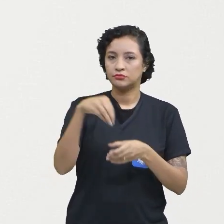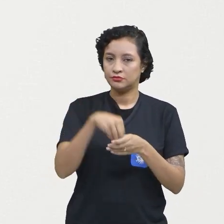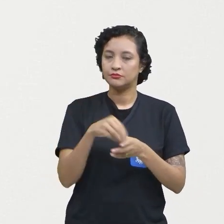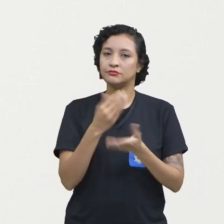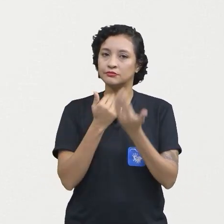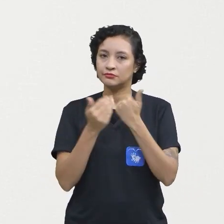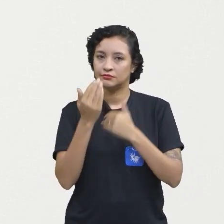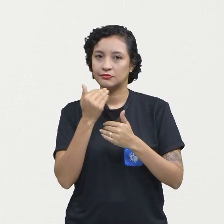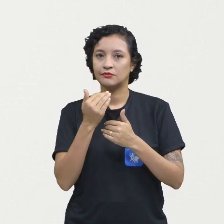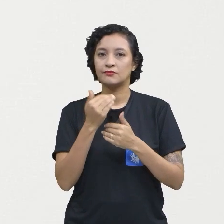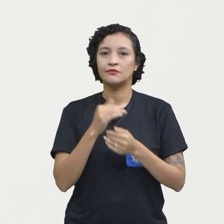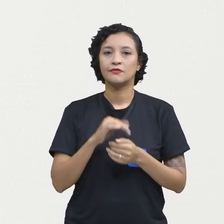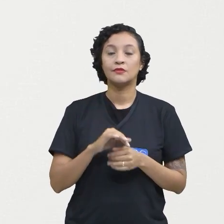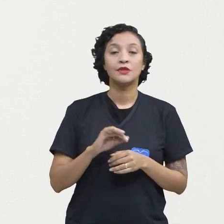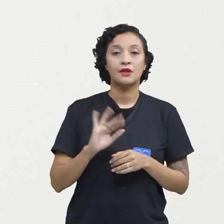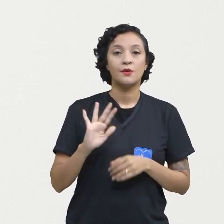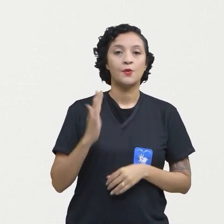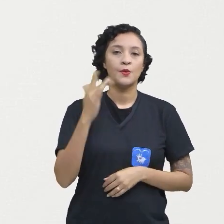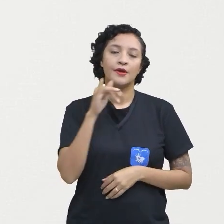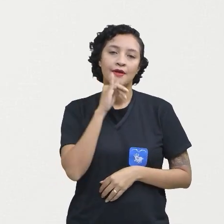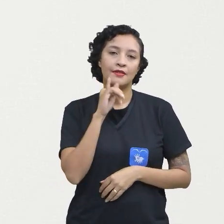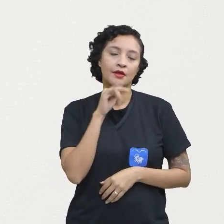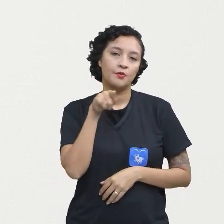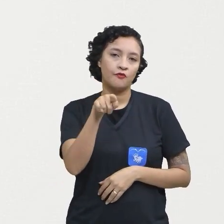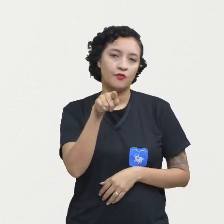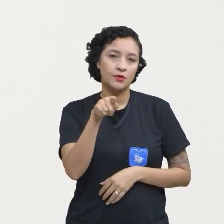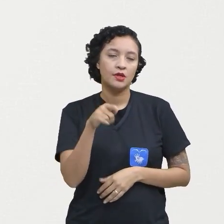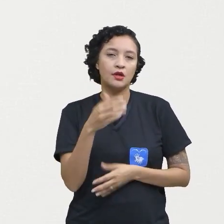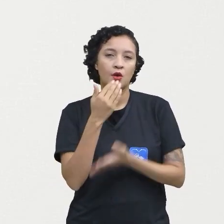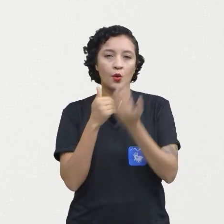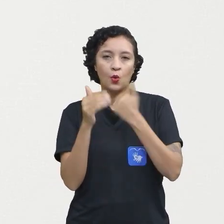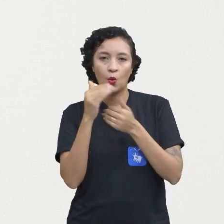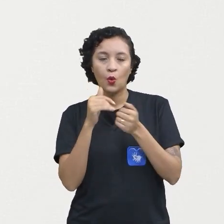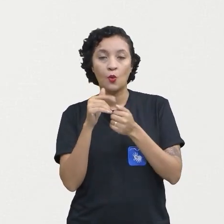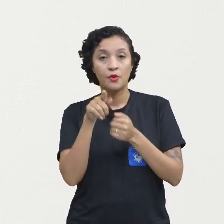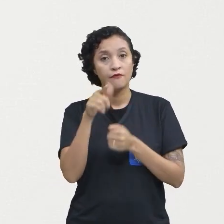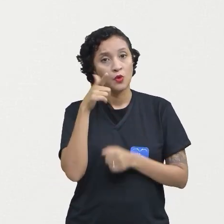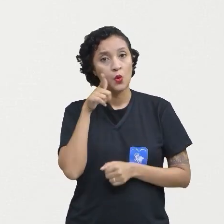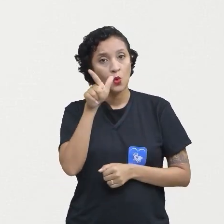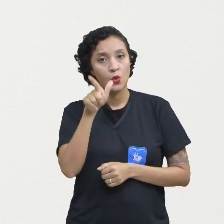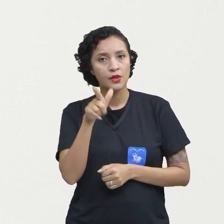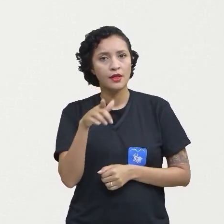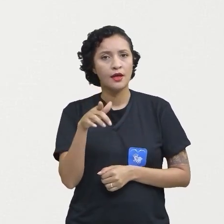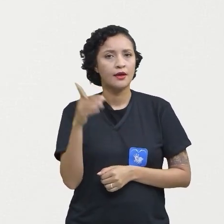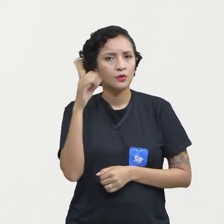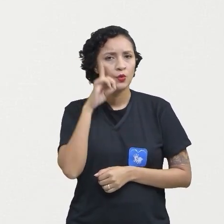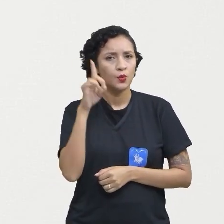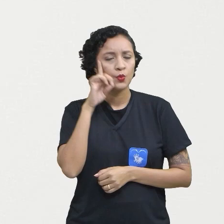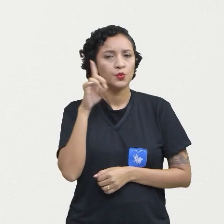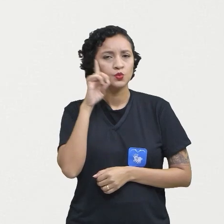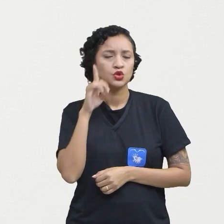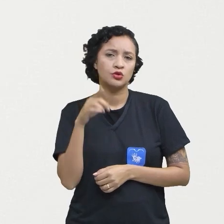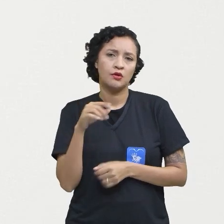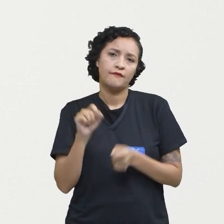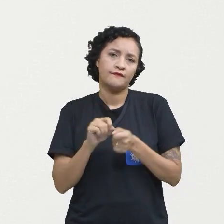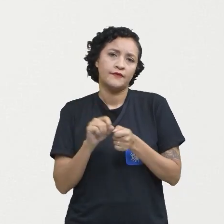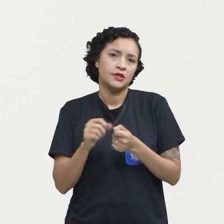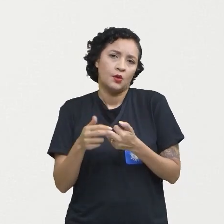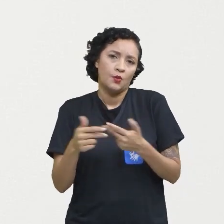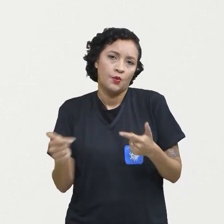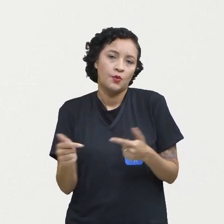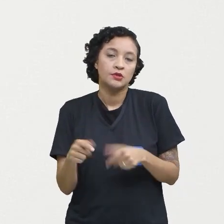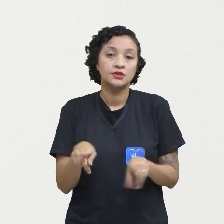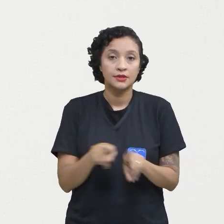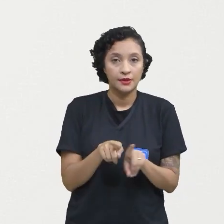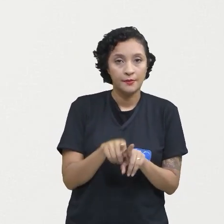que você, por exemplo, você precisa se alimentar para que você consiga fazer suas atividades do dia a dia. Os animais também precisam se alimentar. E na alimentação